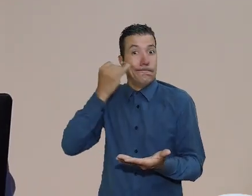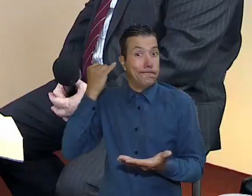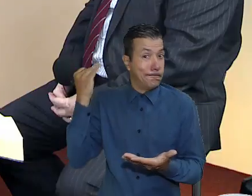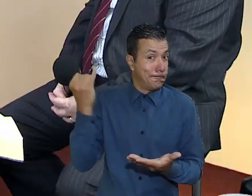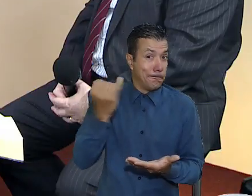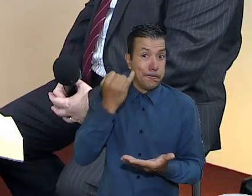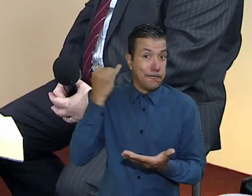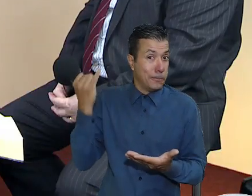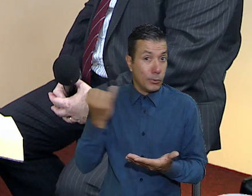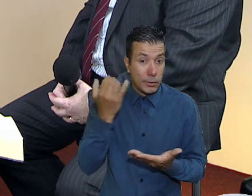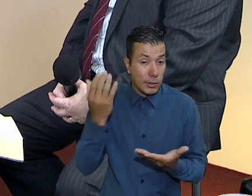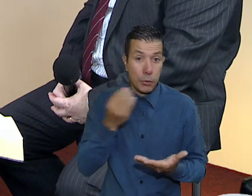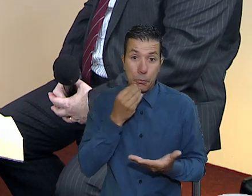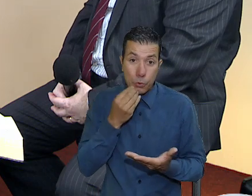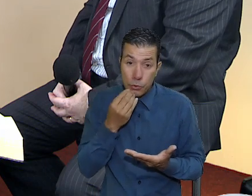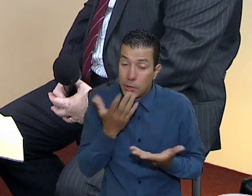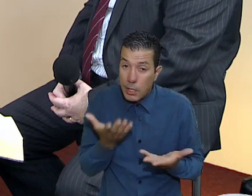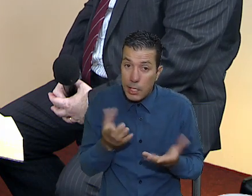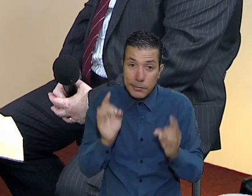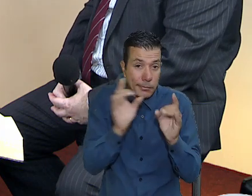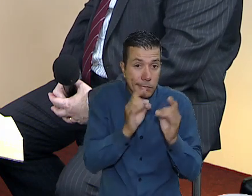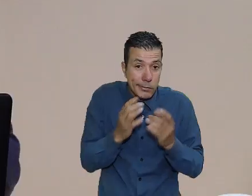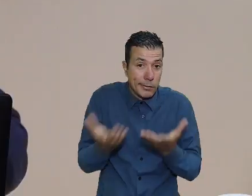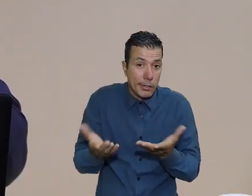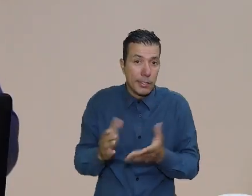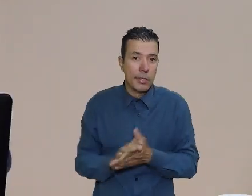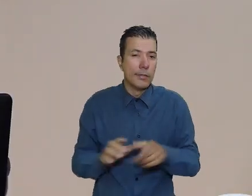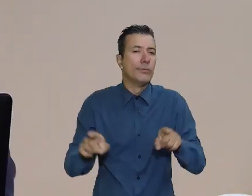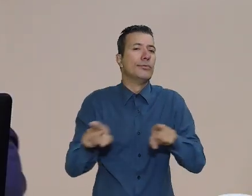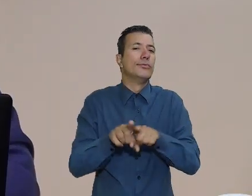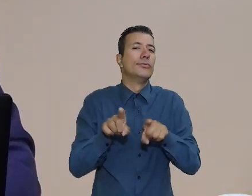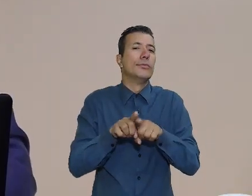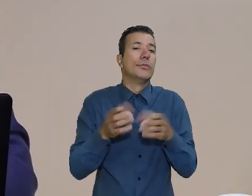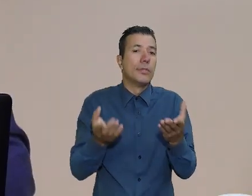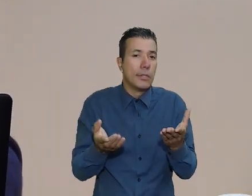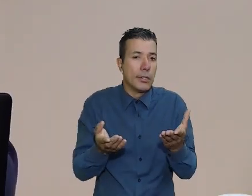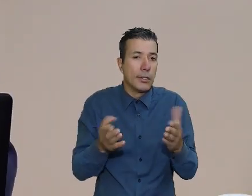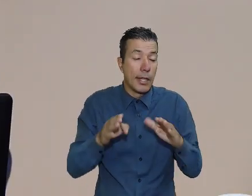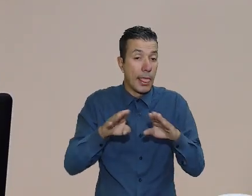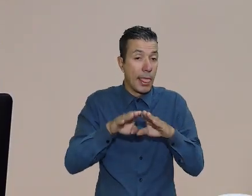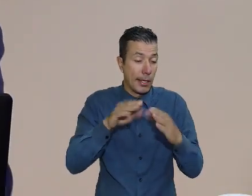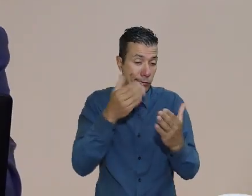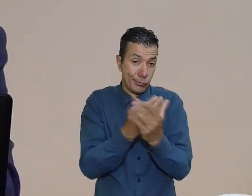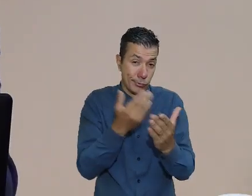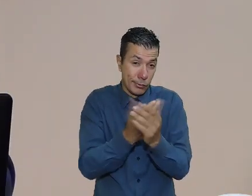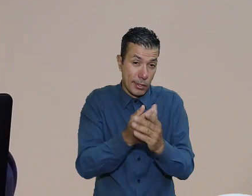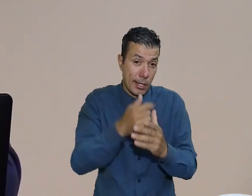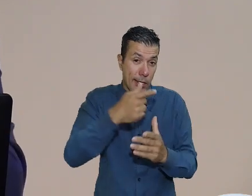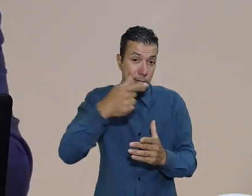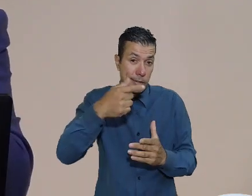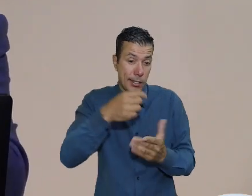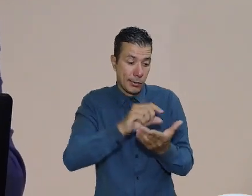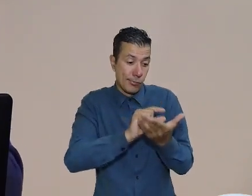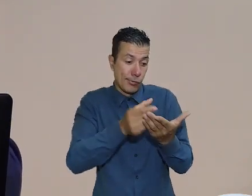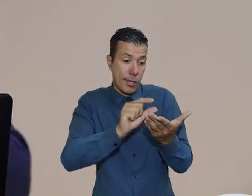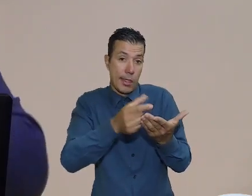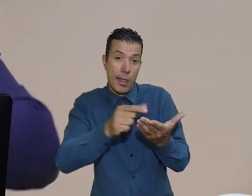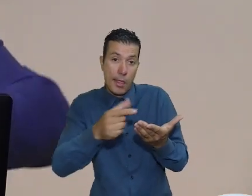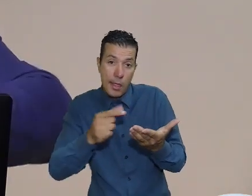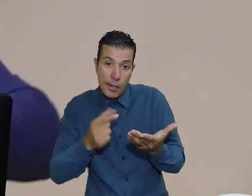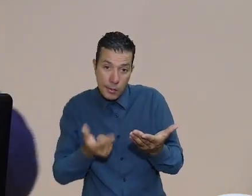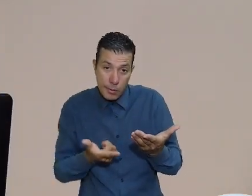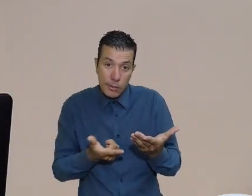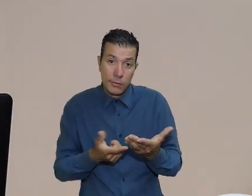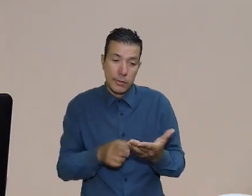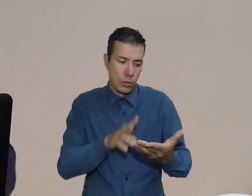informações muito importantes para esse tema. Nós vamos estudar sobre os sete selos. Aquele livro que João teve a visão, estava selado.